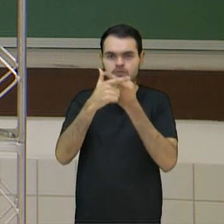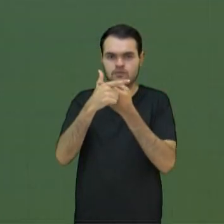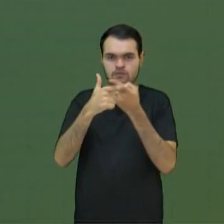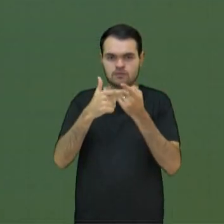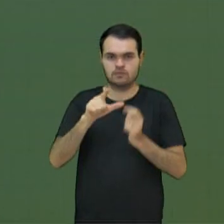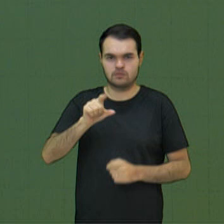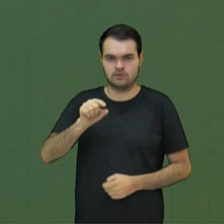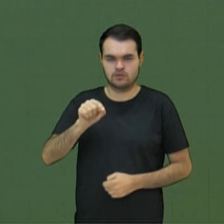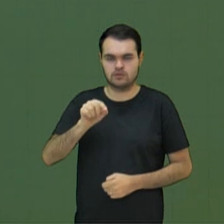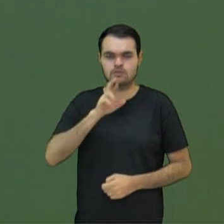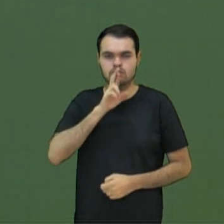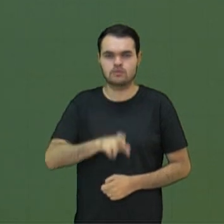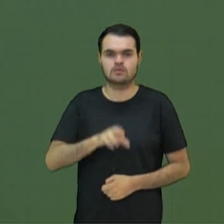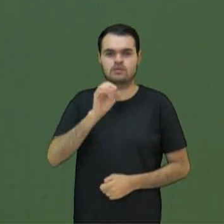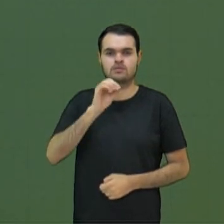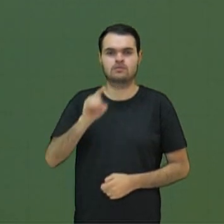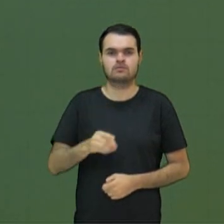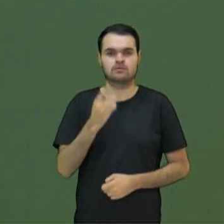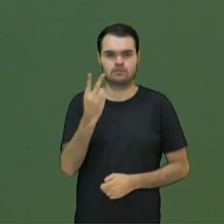dar 0,2.